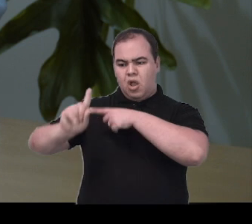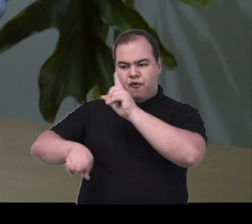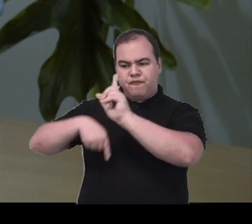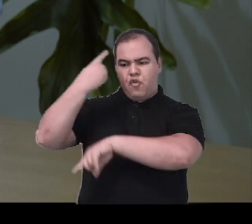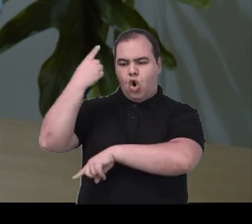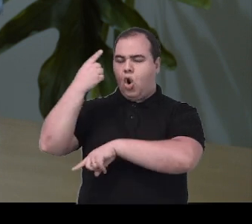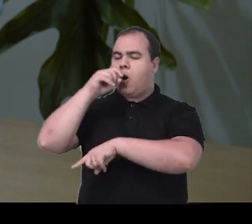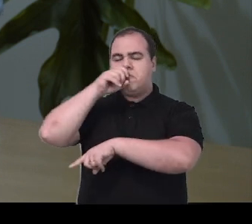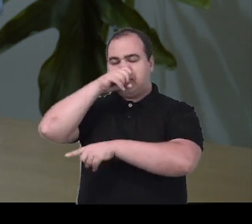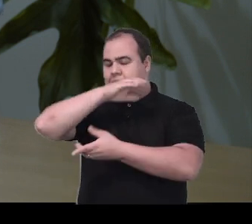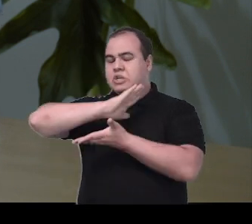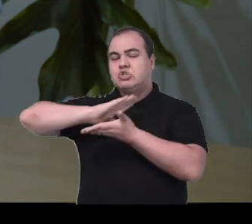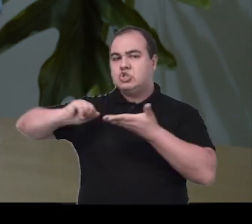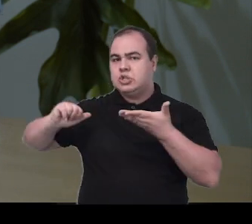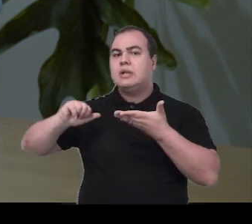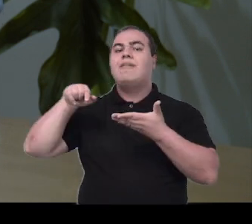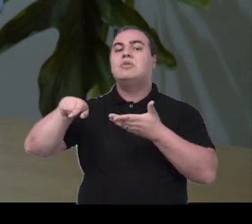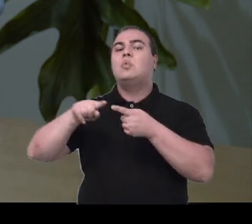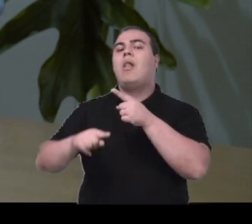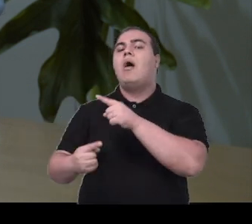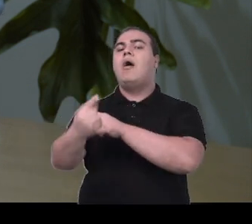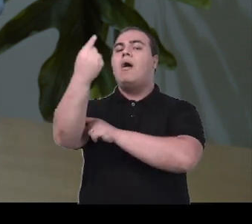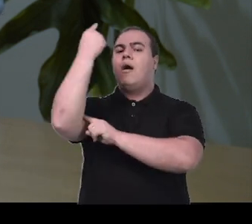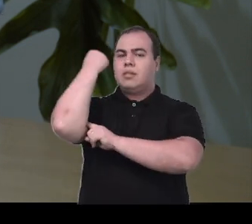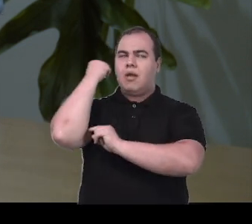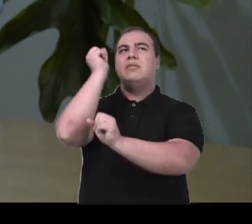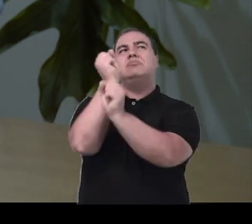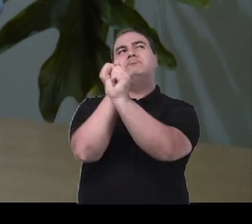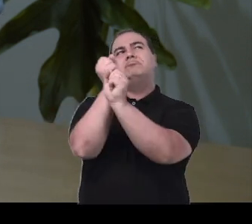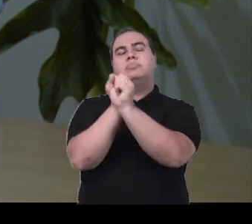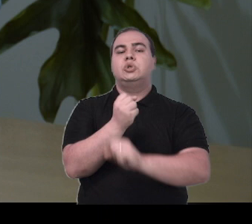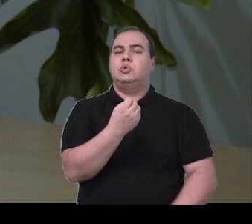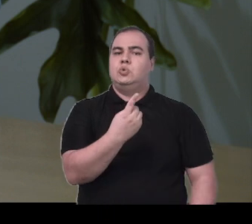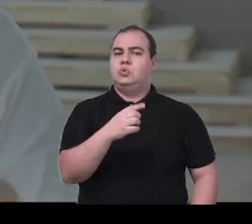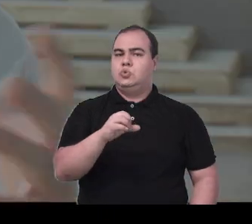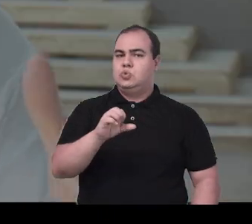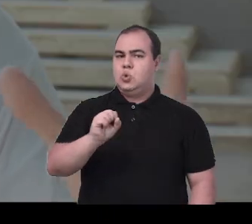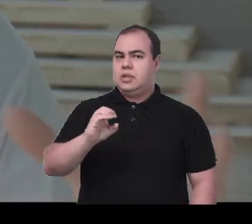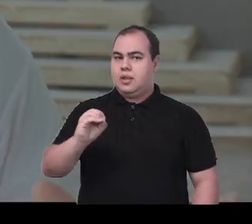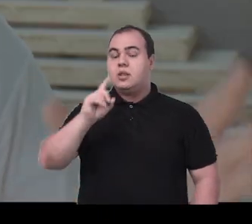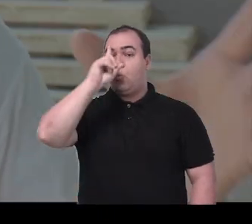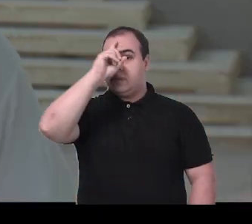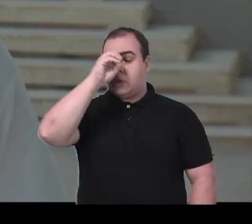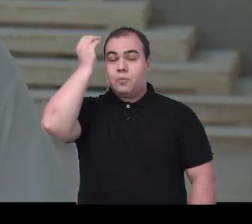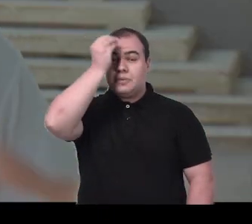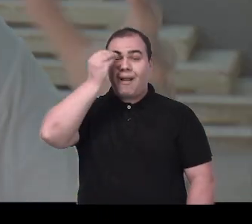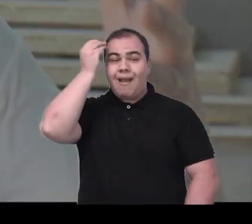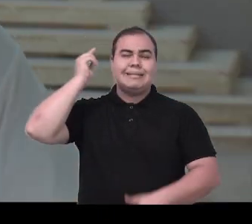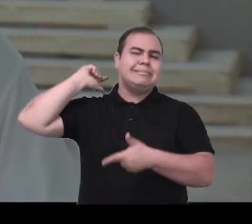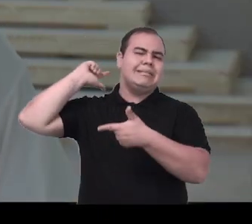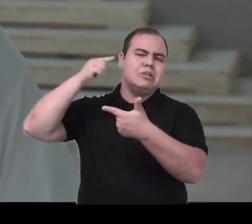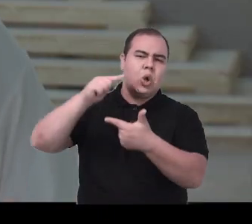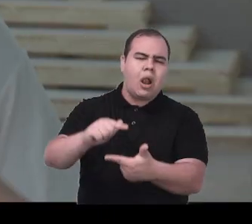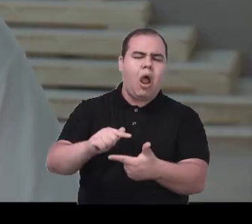da reforma psiquiátrica, isso lá na década de 80. O hospital psiquiátrico mais tradicional,